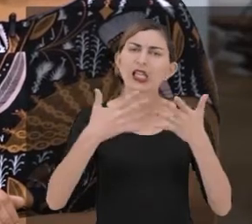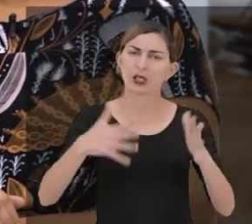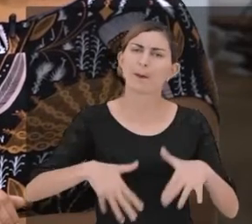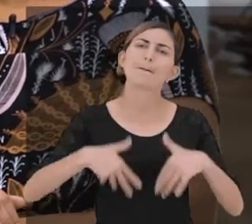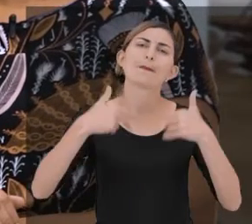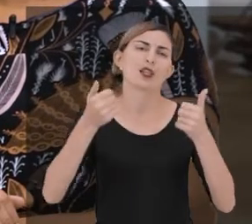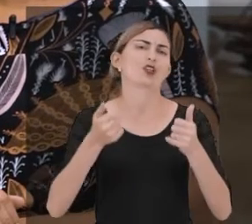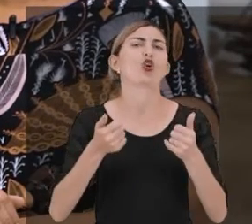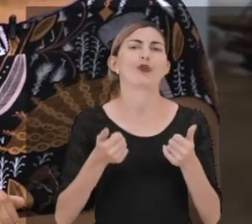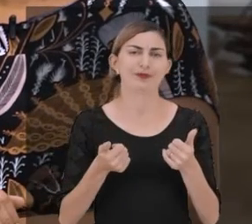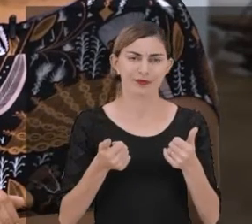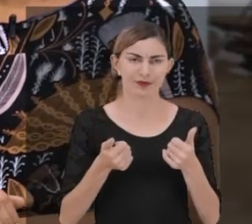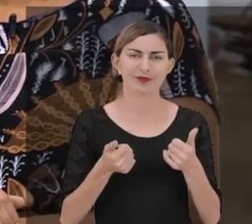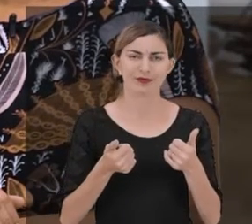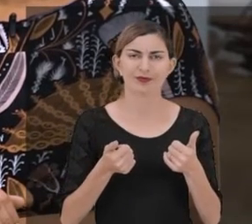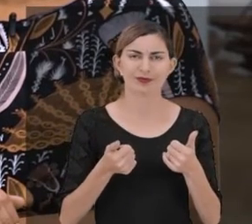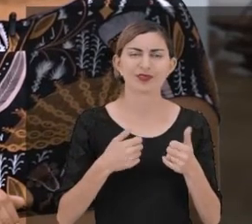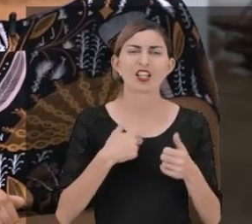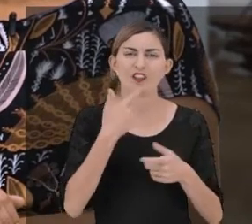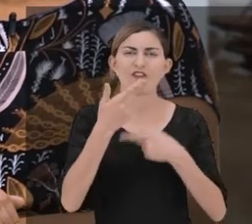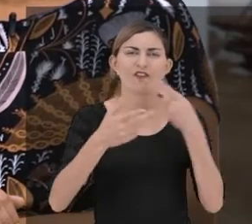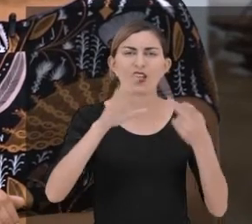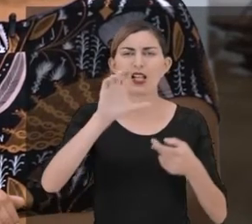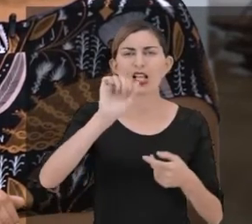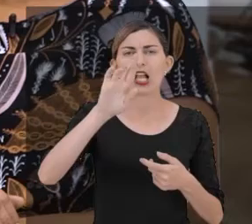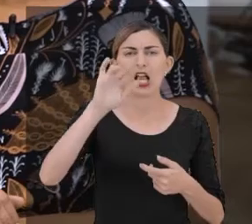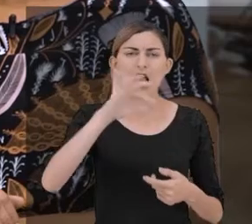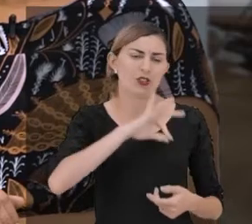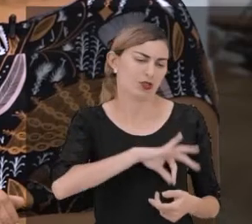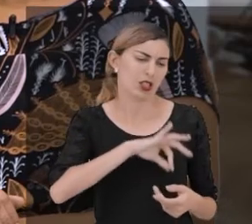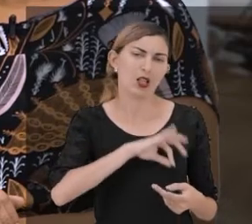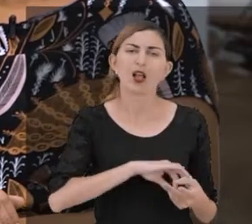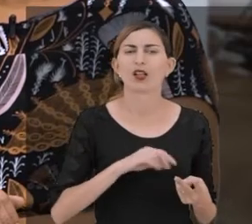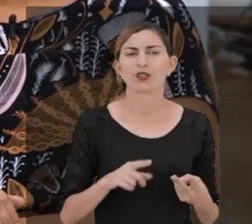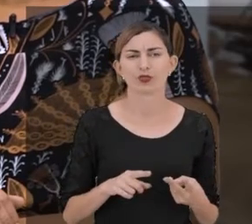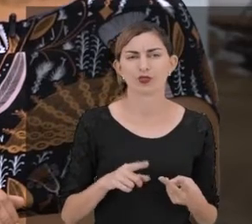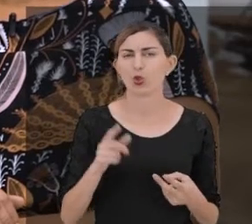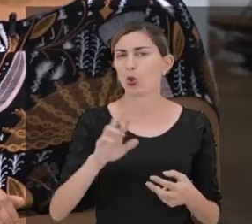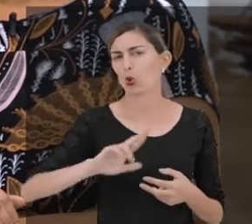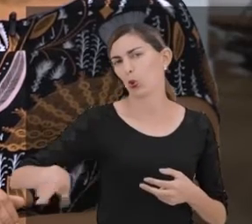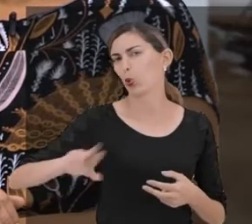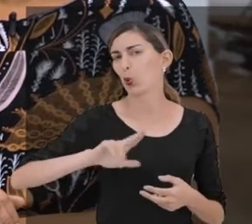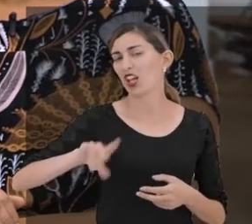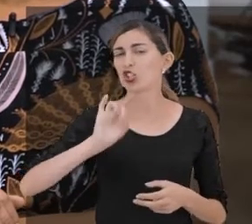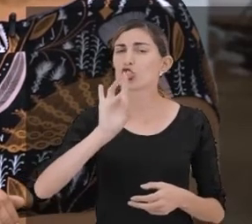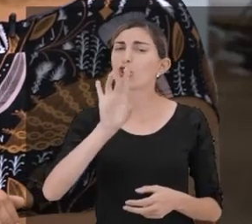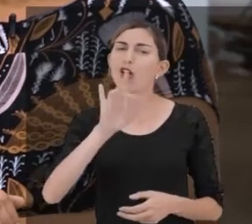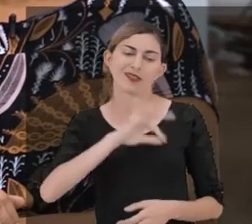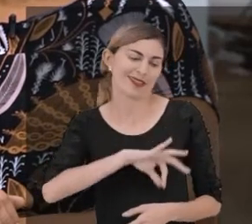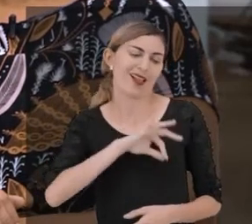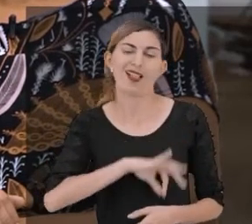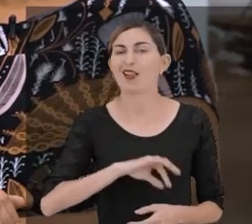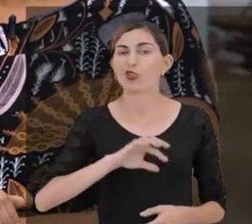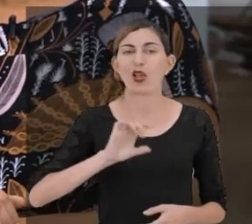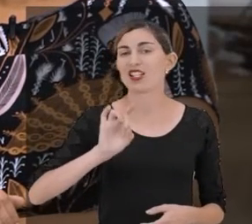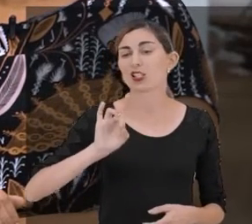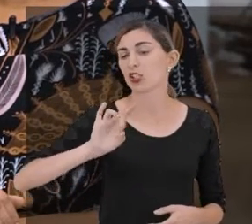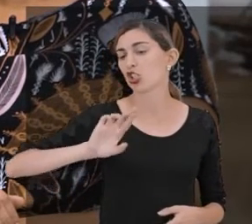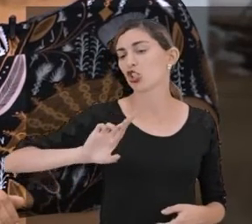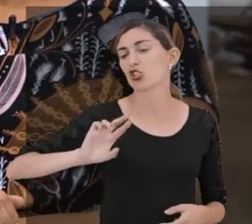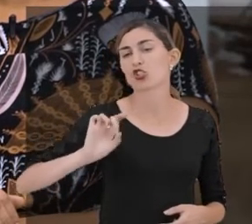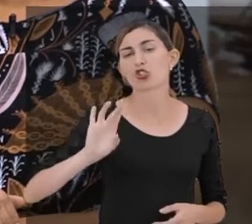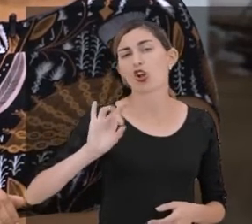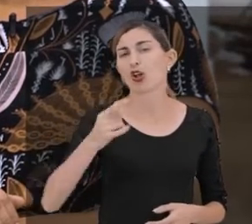queriam melhora. E quando a gente fala em cargos e salários, a gente fala em remuneração, não é o só salário. Não é só